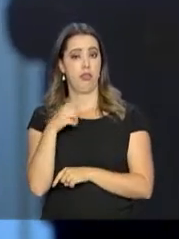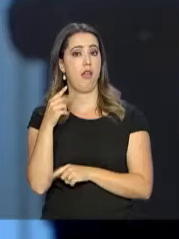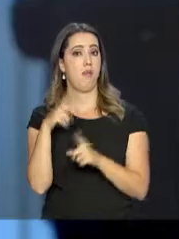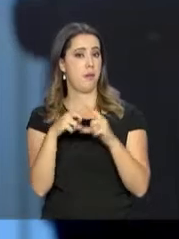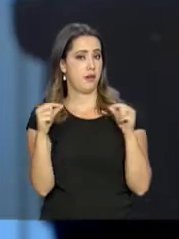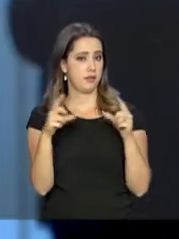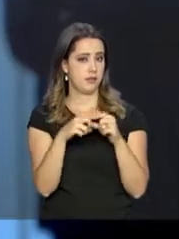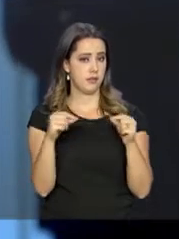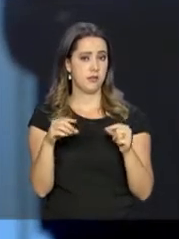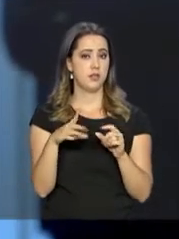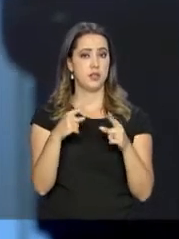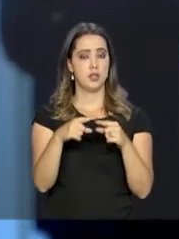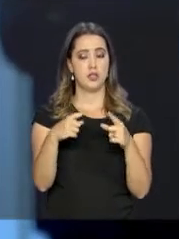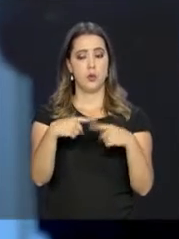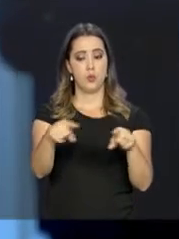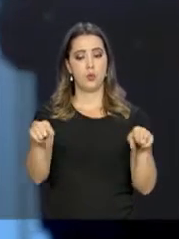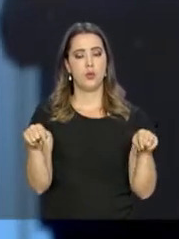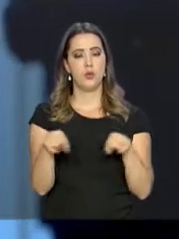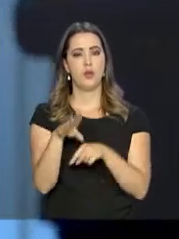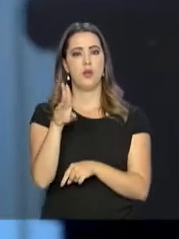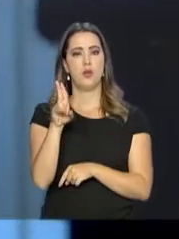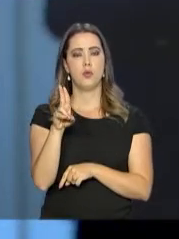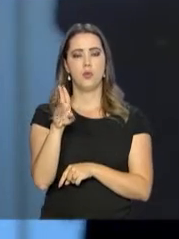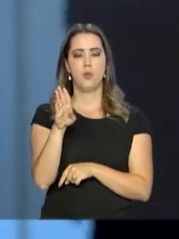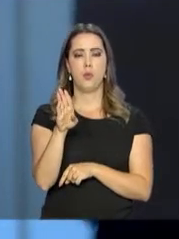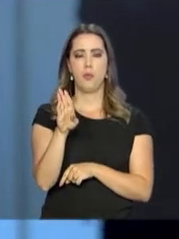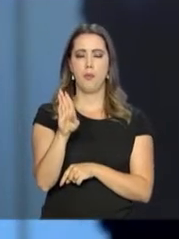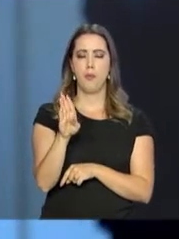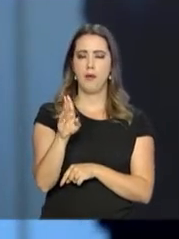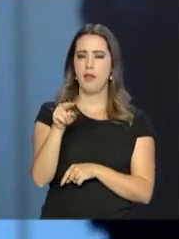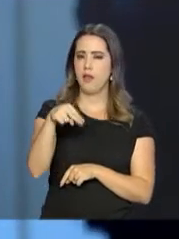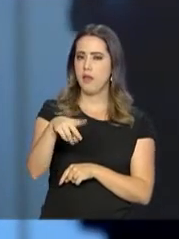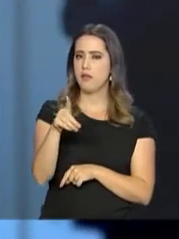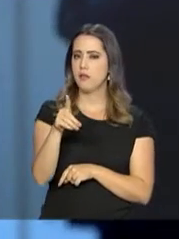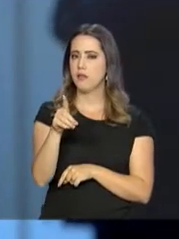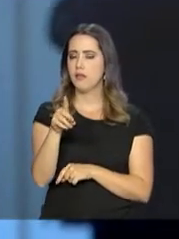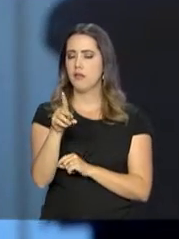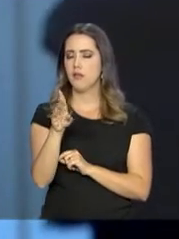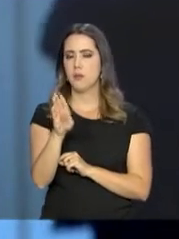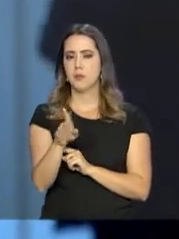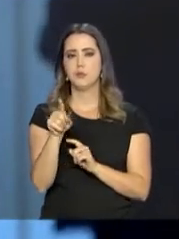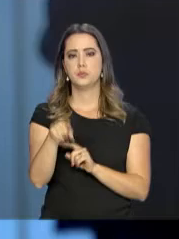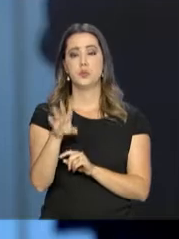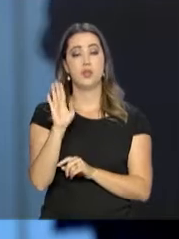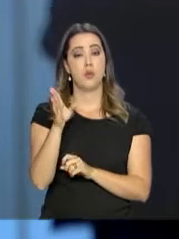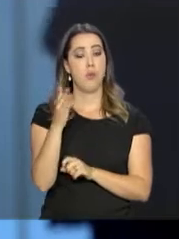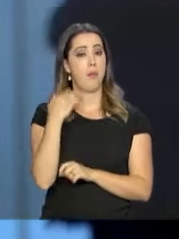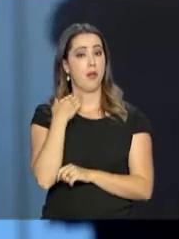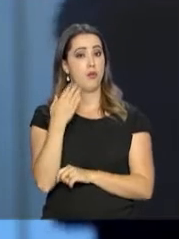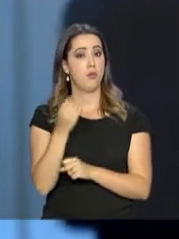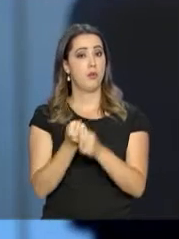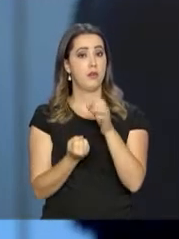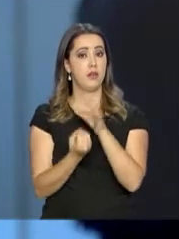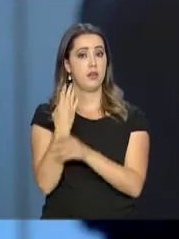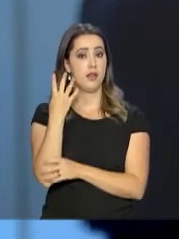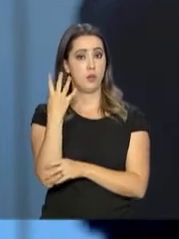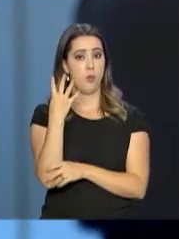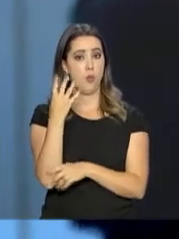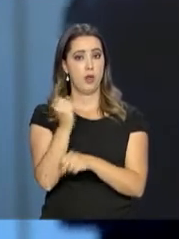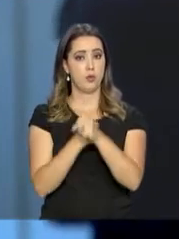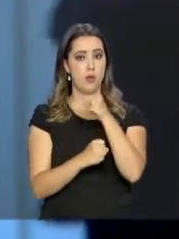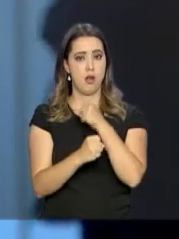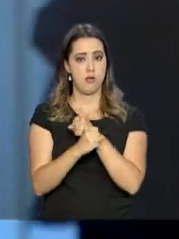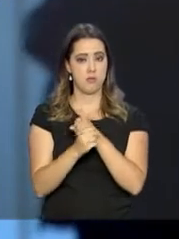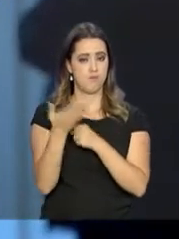Banco do BRICS foi criado há 4 anos para financiar projetos de infraestrutura e desenvolvimento sustentável. A ideia